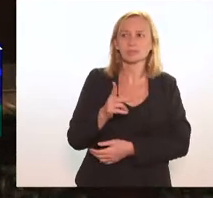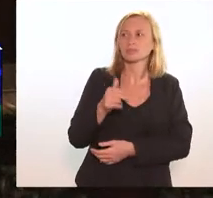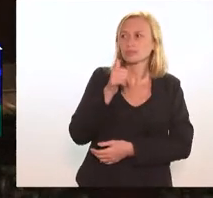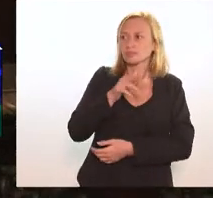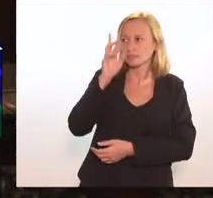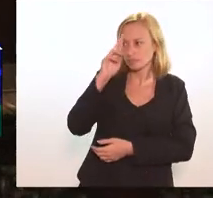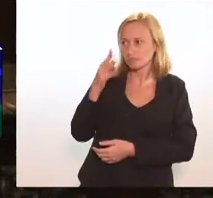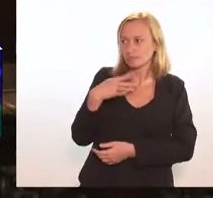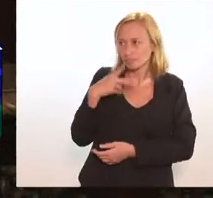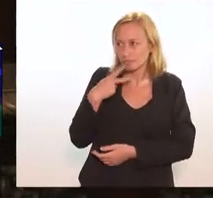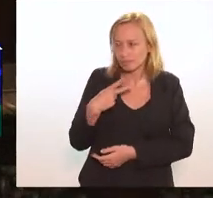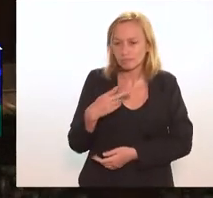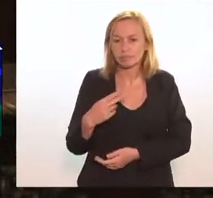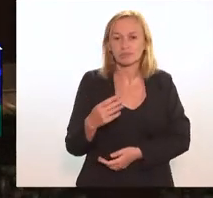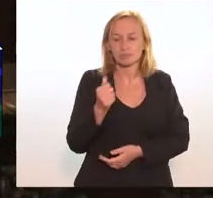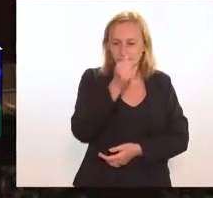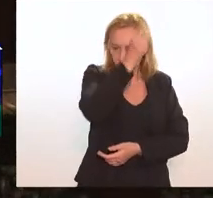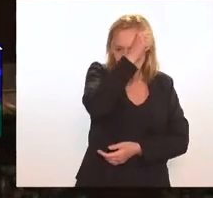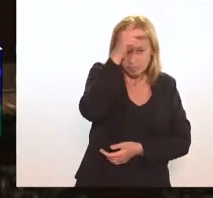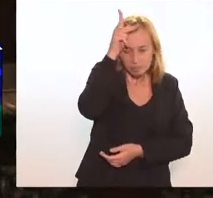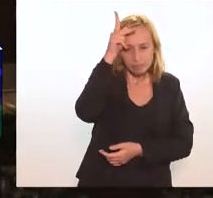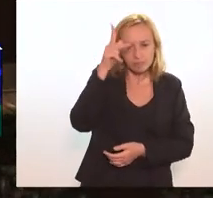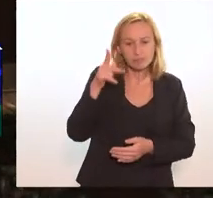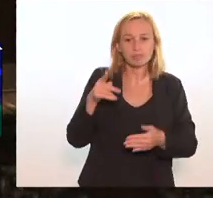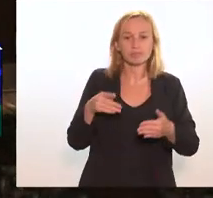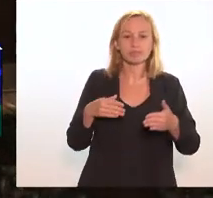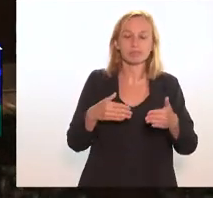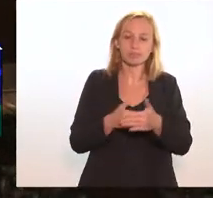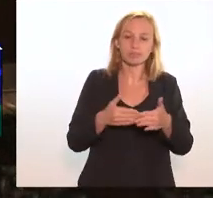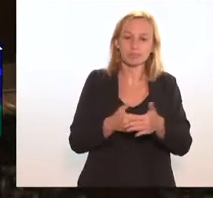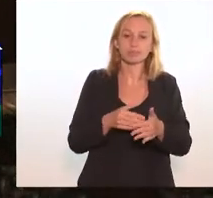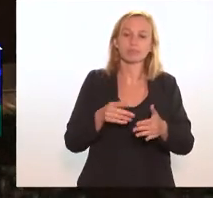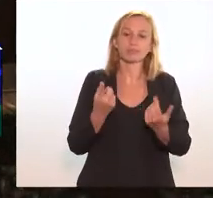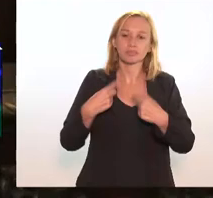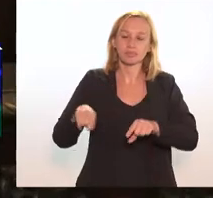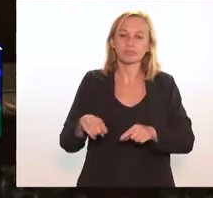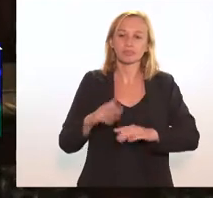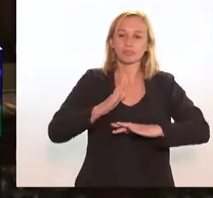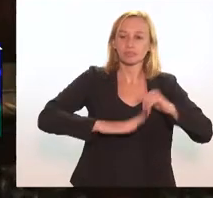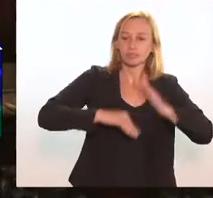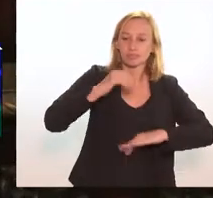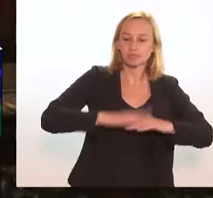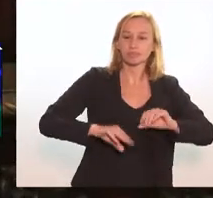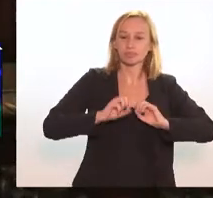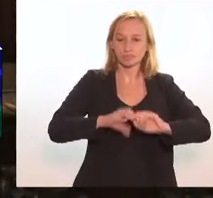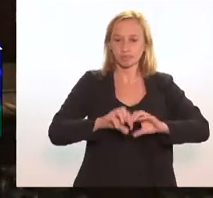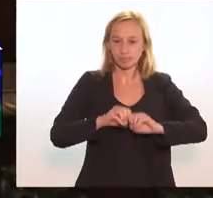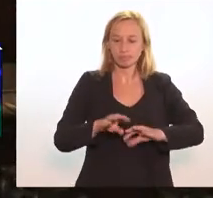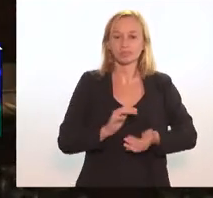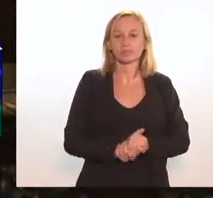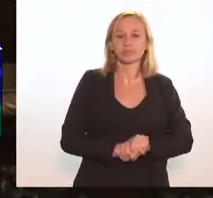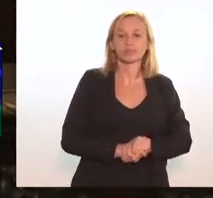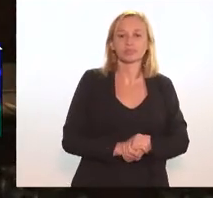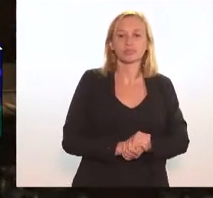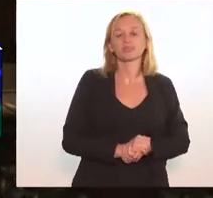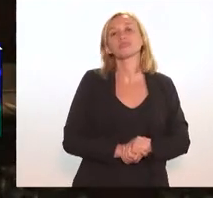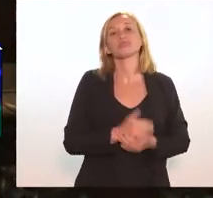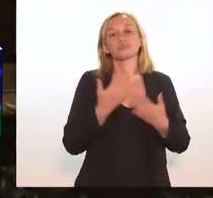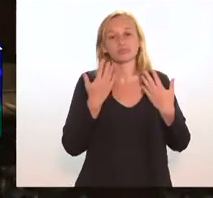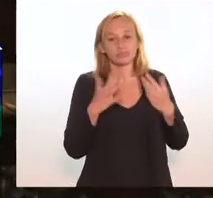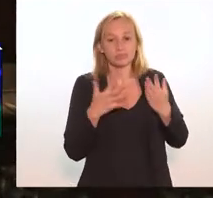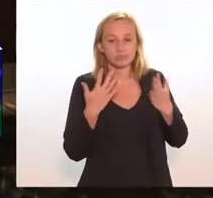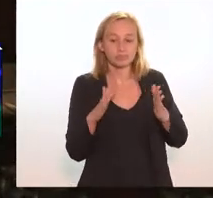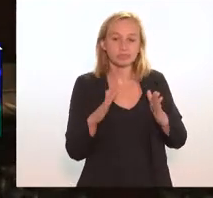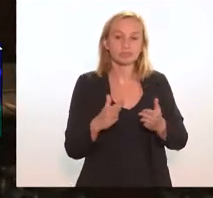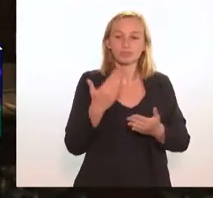Prefeitura de Duque de Caxias vem desferindo contra os profissionais da educação daquela rede municipal. Portanto, cumprimento Vossa Excelência por